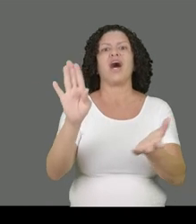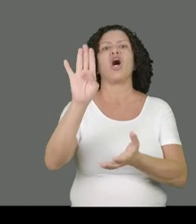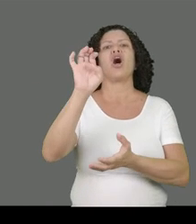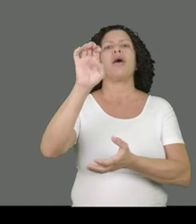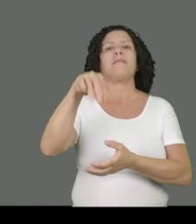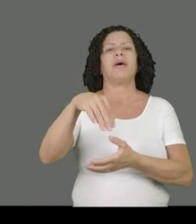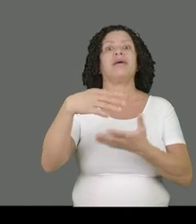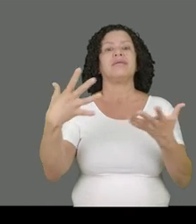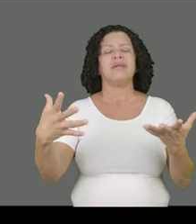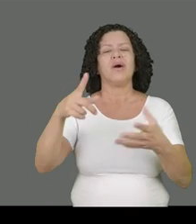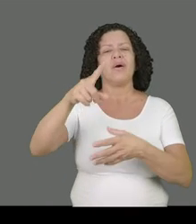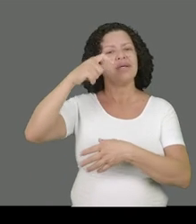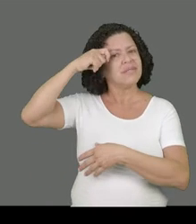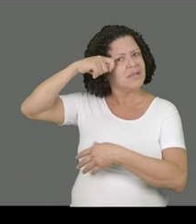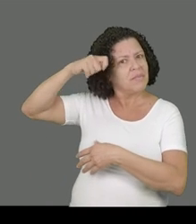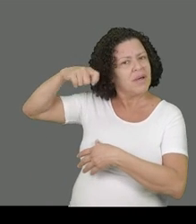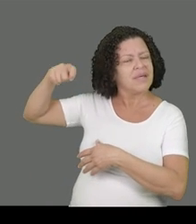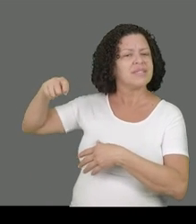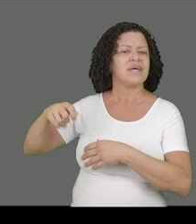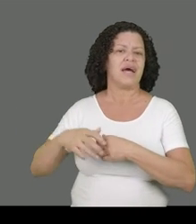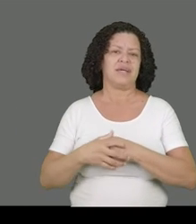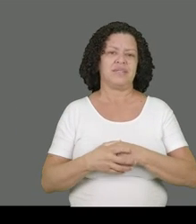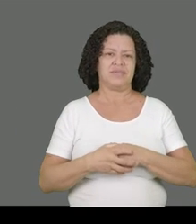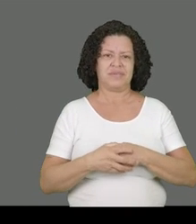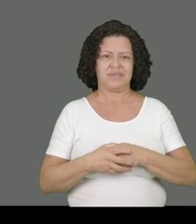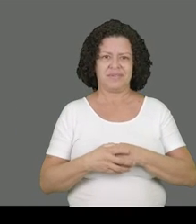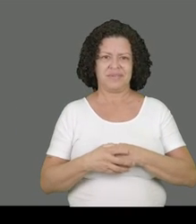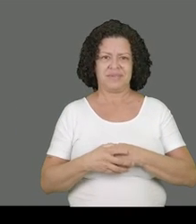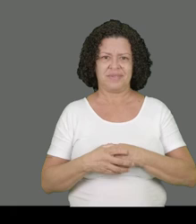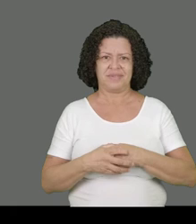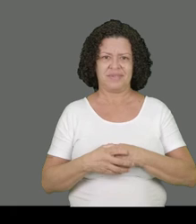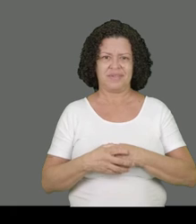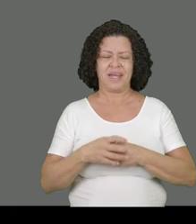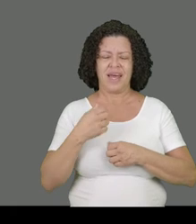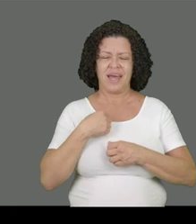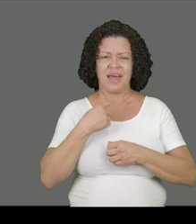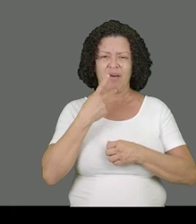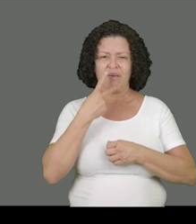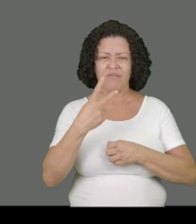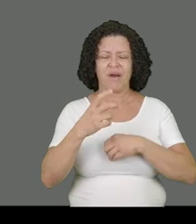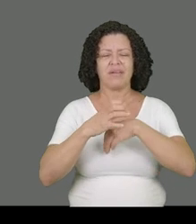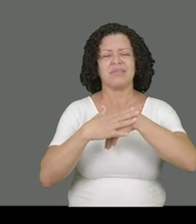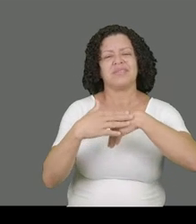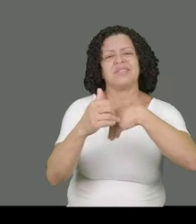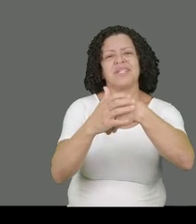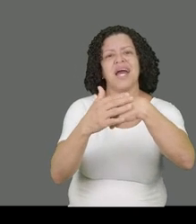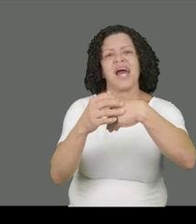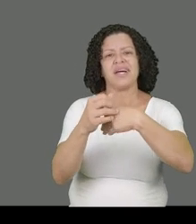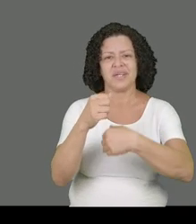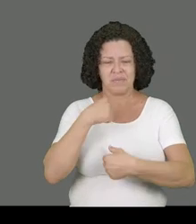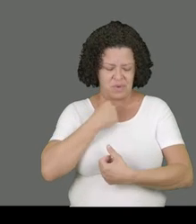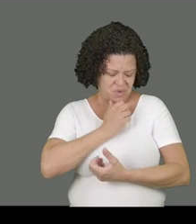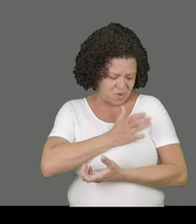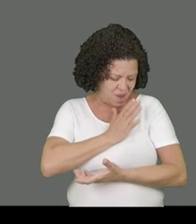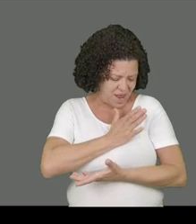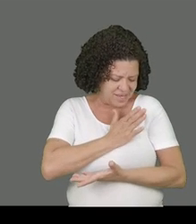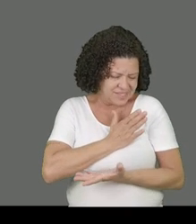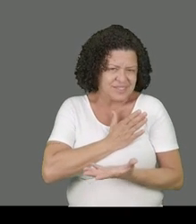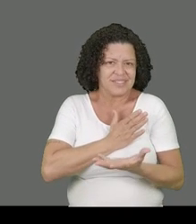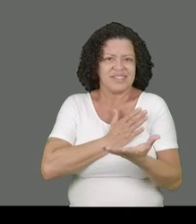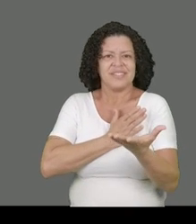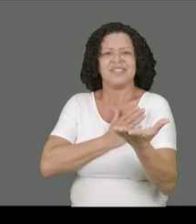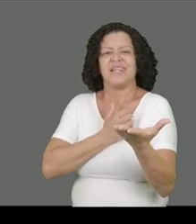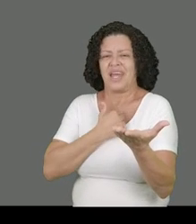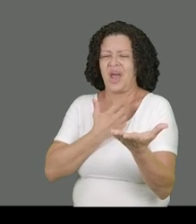Então, com essa mensagem que envolve, que acalenta nossos